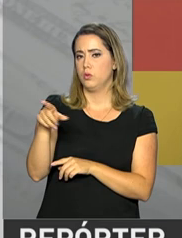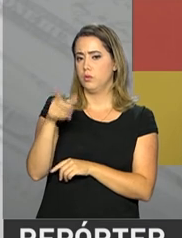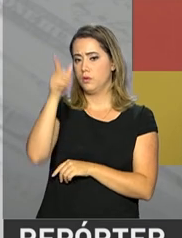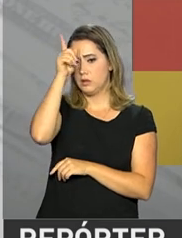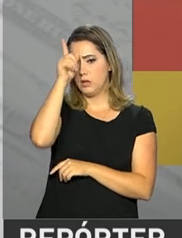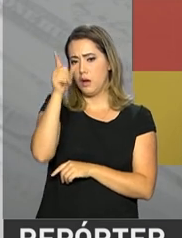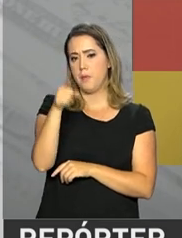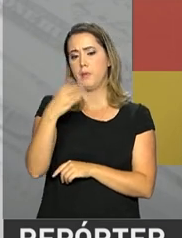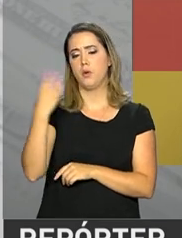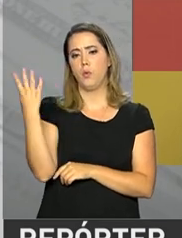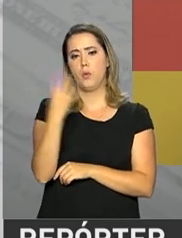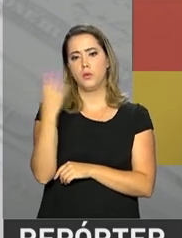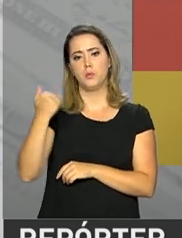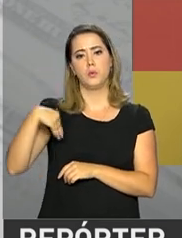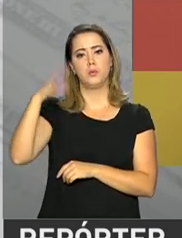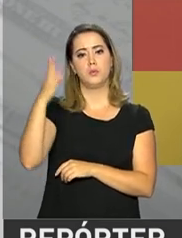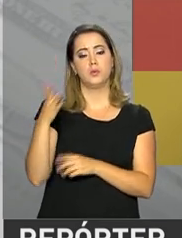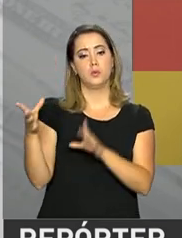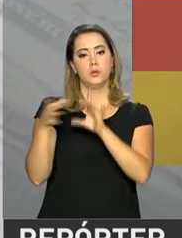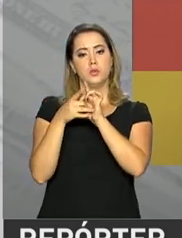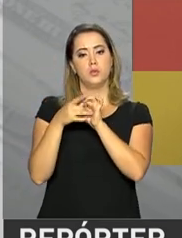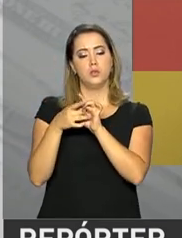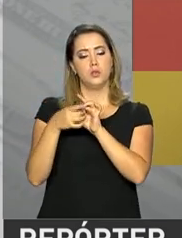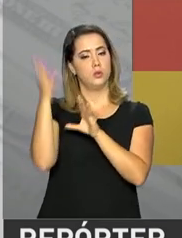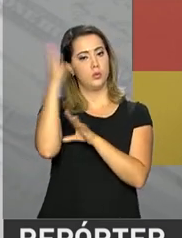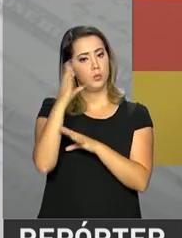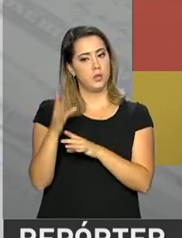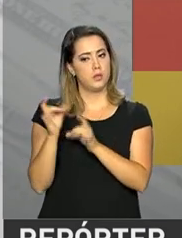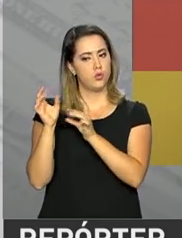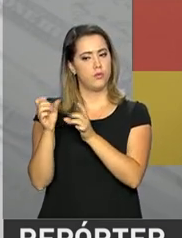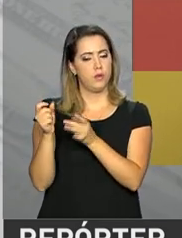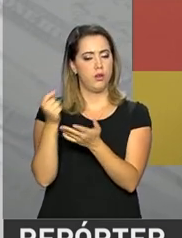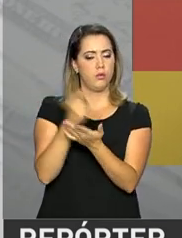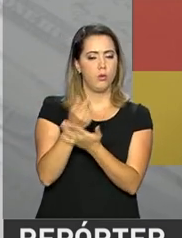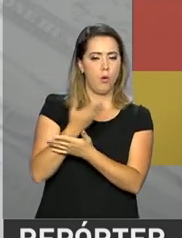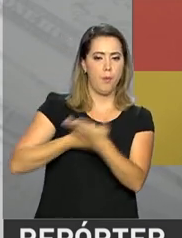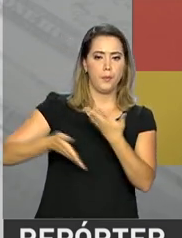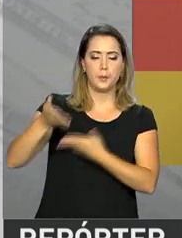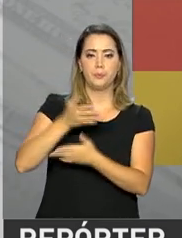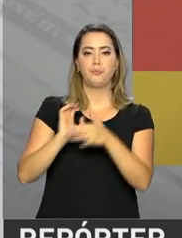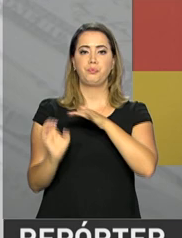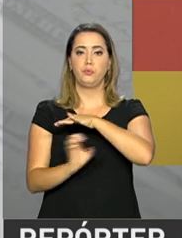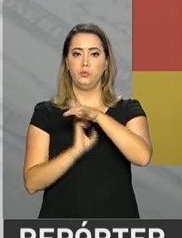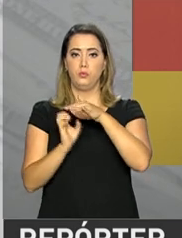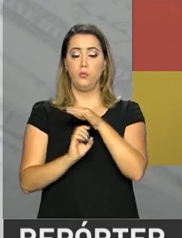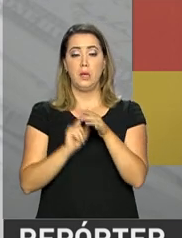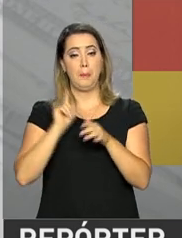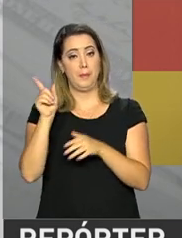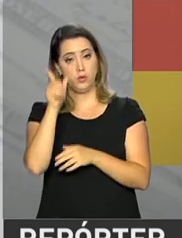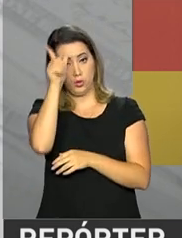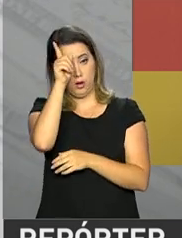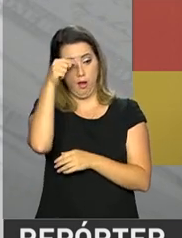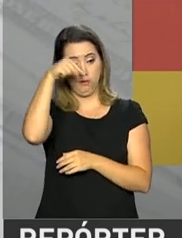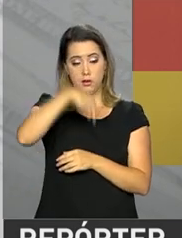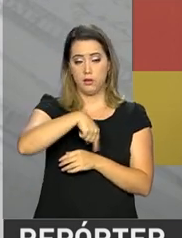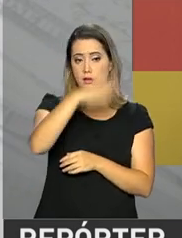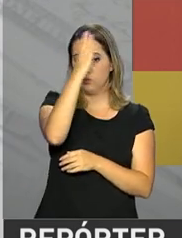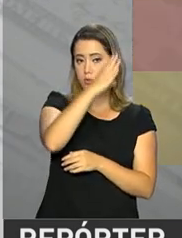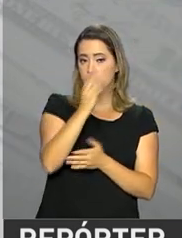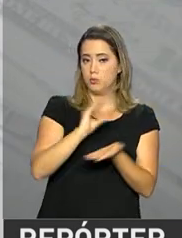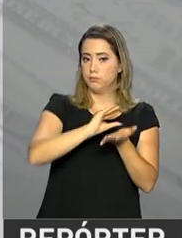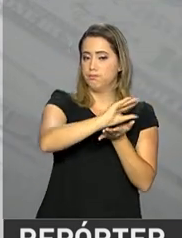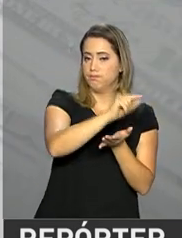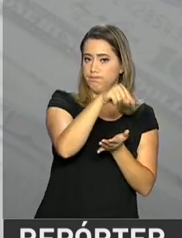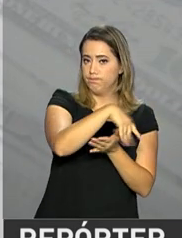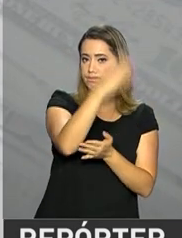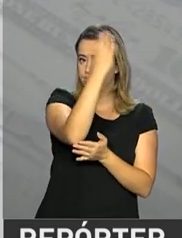maior economia europeia, o quarto maior parceiro comercial do Brasil. As empresas alemãs são responsáveis por boa parte dos investimentos